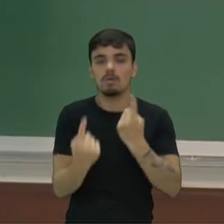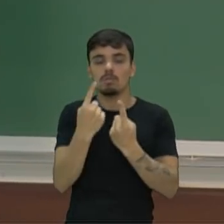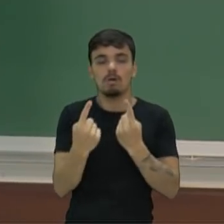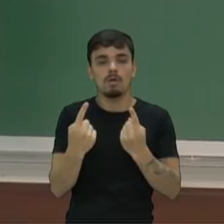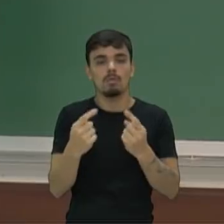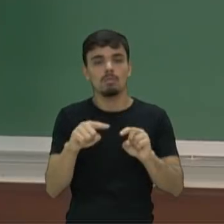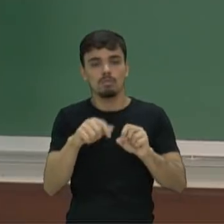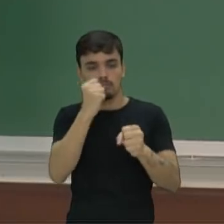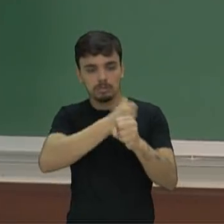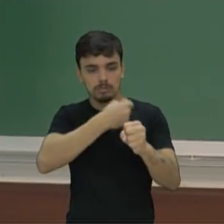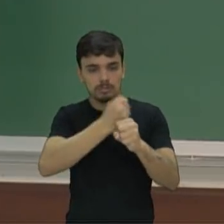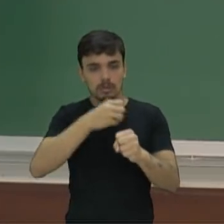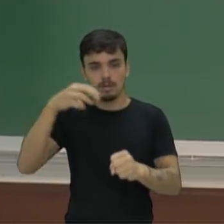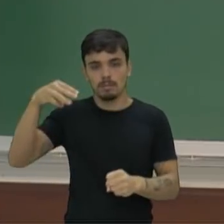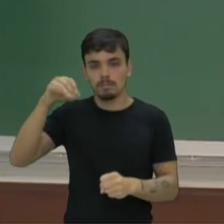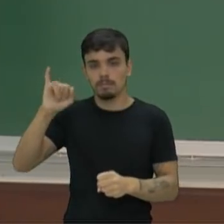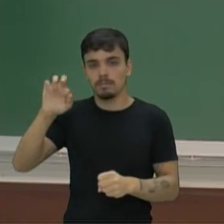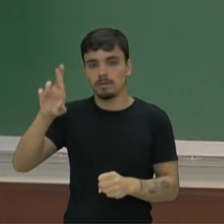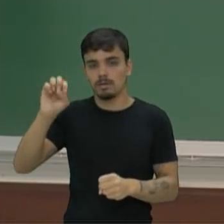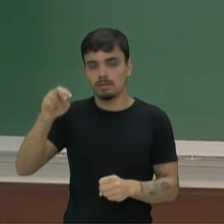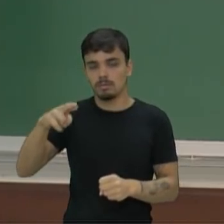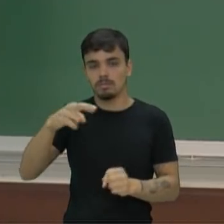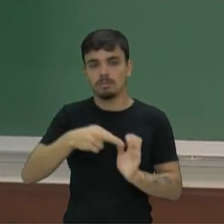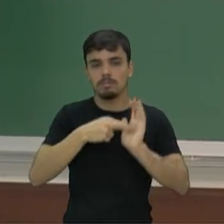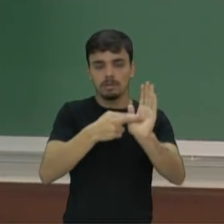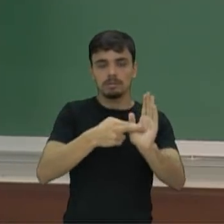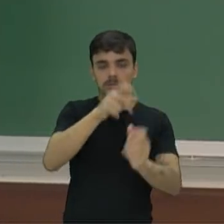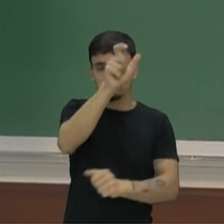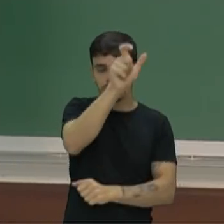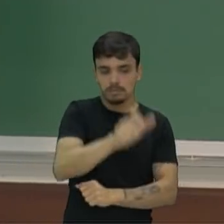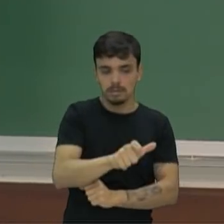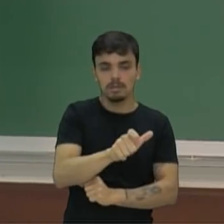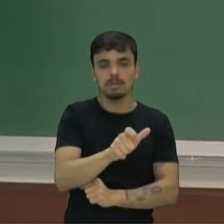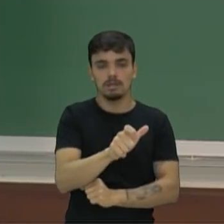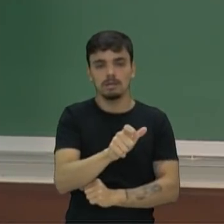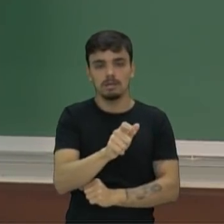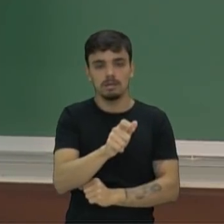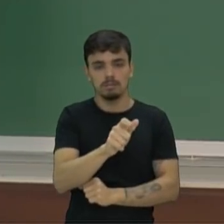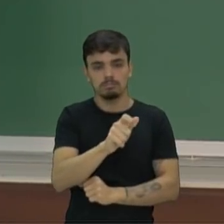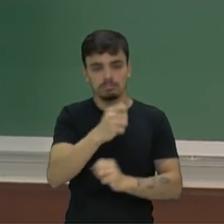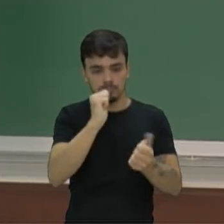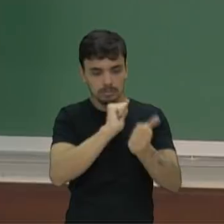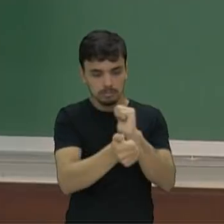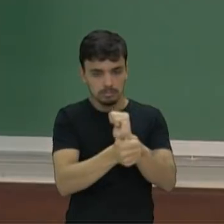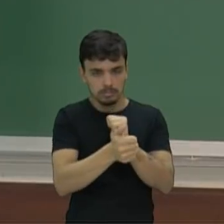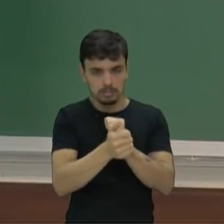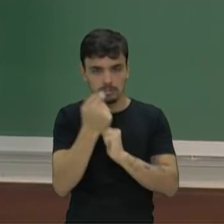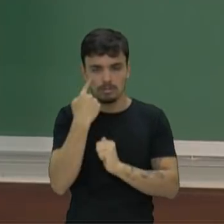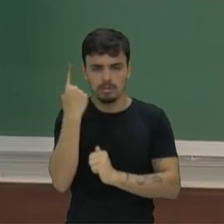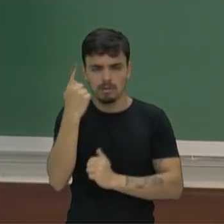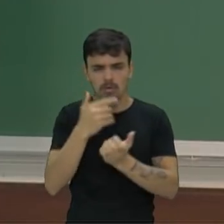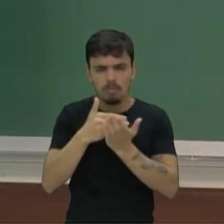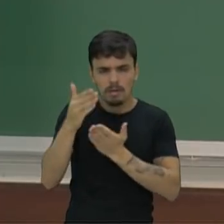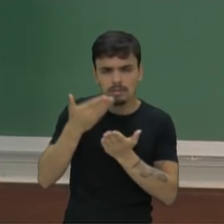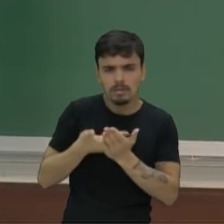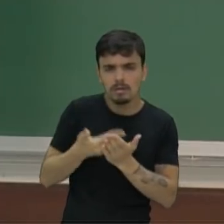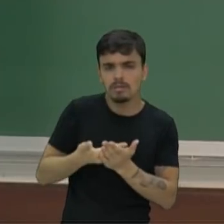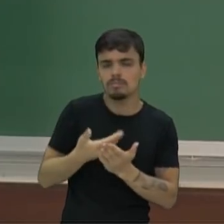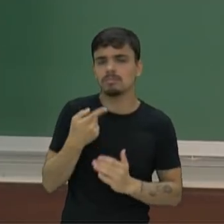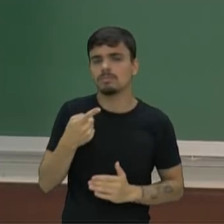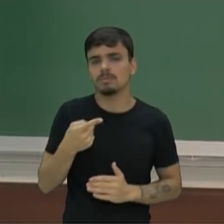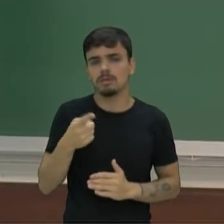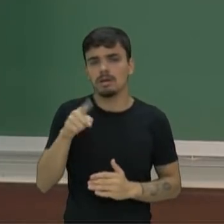escultura de Miron, no início da aula, que representa um atleta em posição de lançador? Lá no início da aula, vamos ver quem está bem atento.